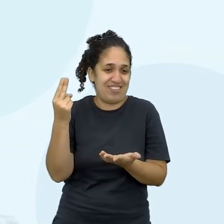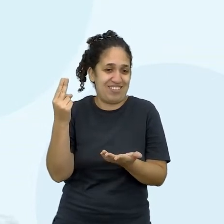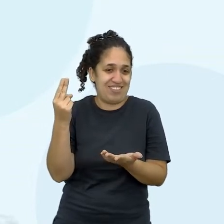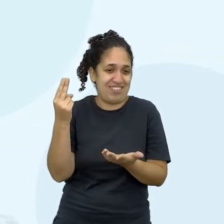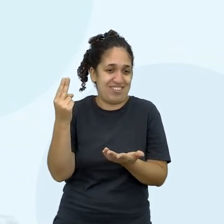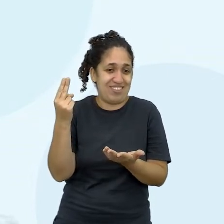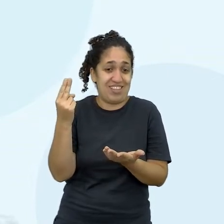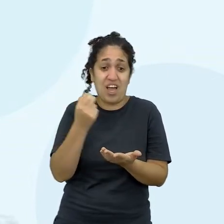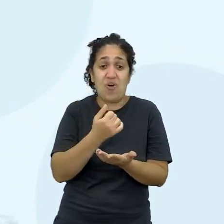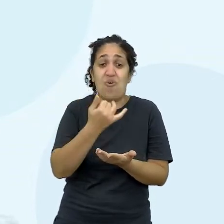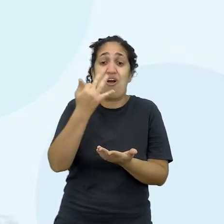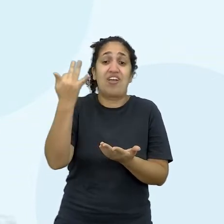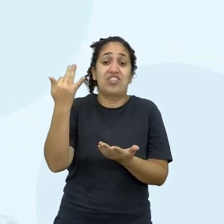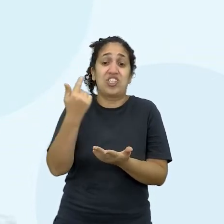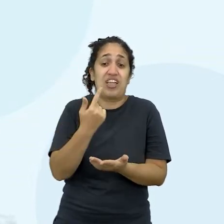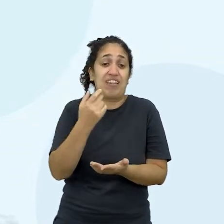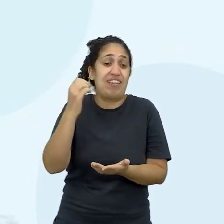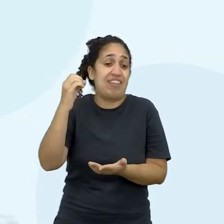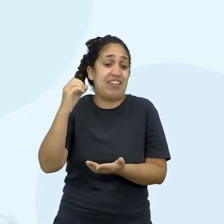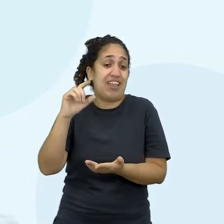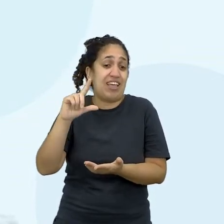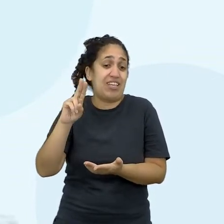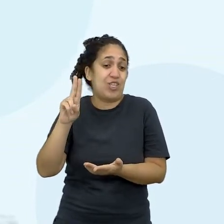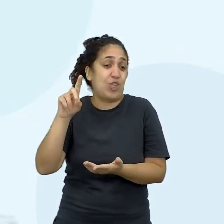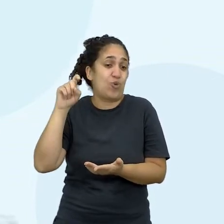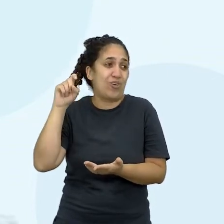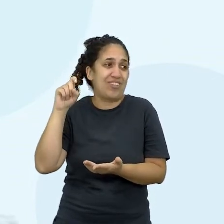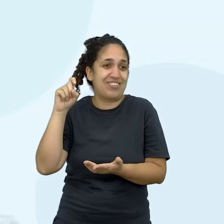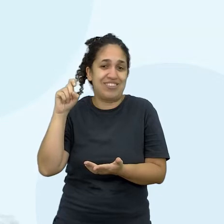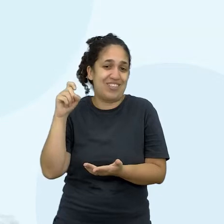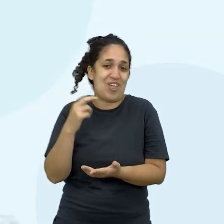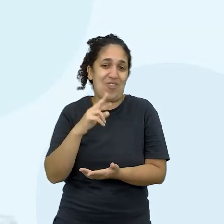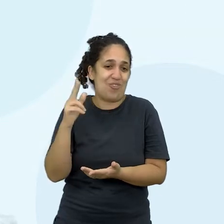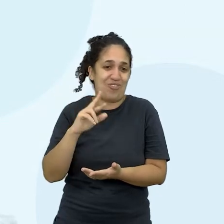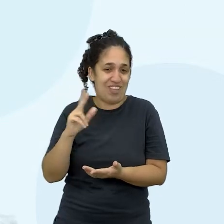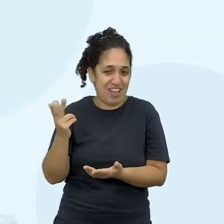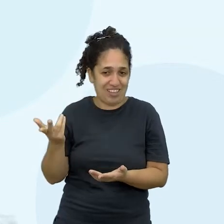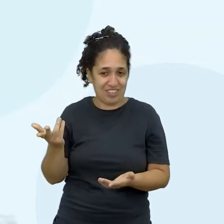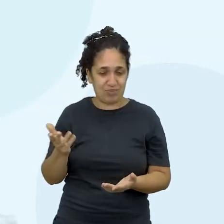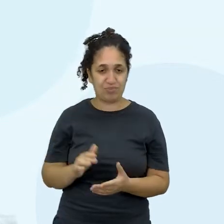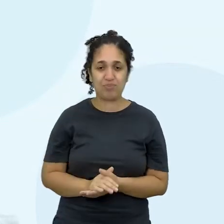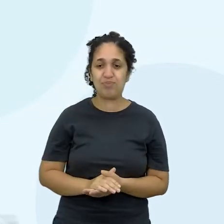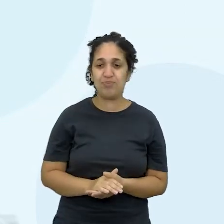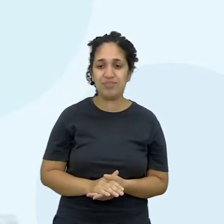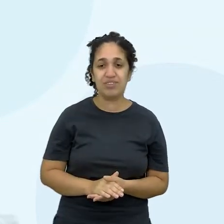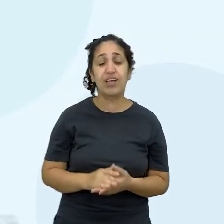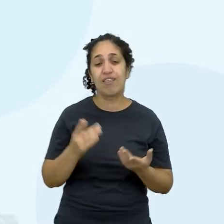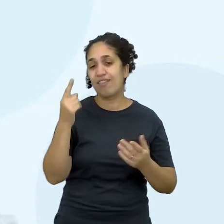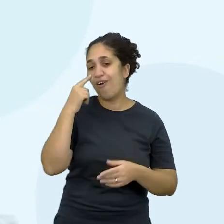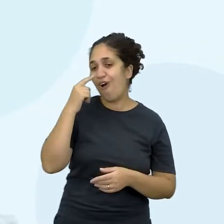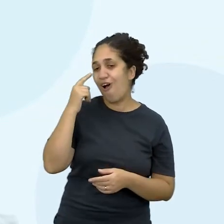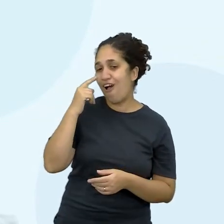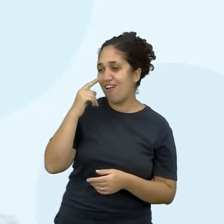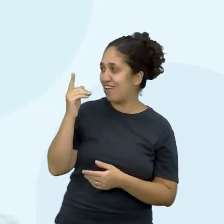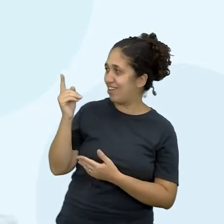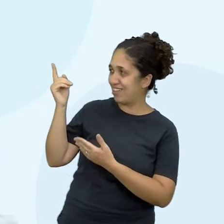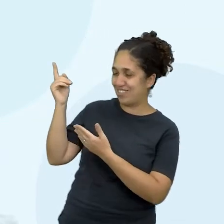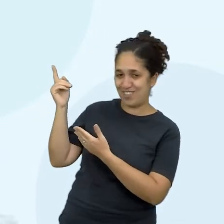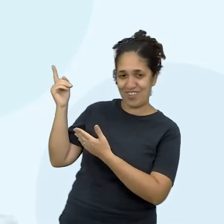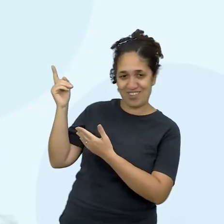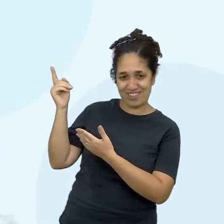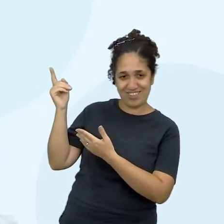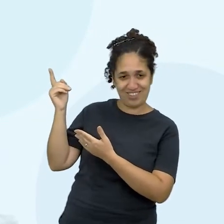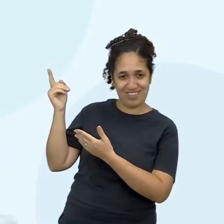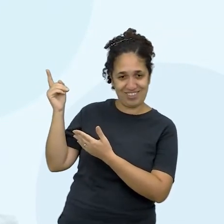evidentemente, os 10 lux que eu tenho de luminância. Logo, olha só, o que eu vou conseguir